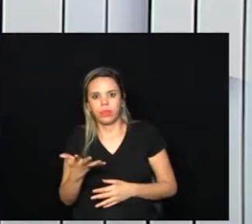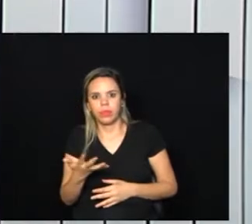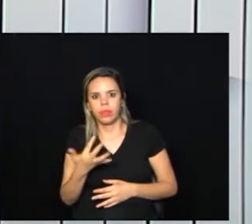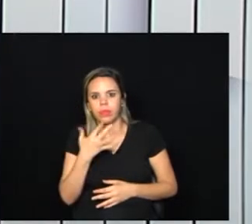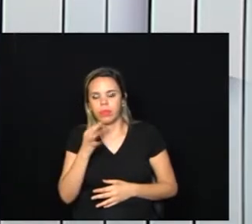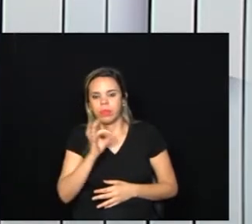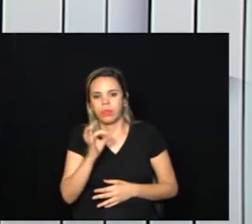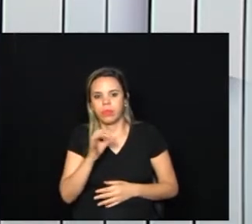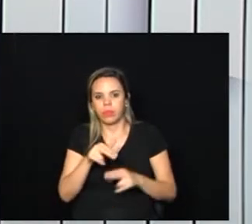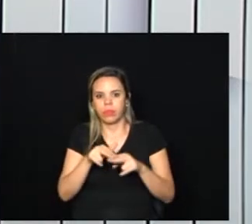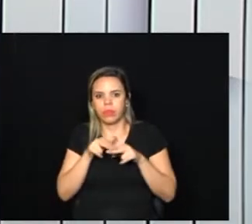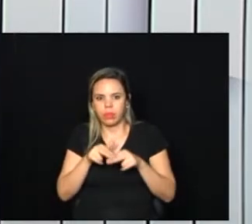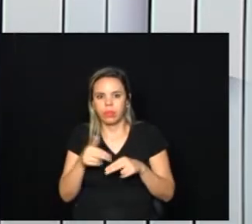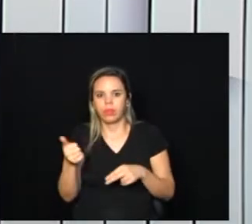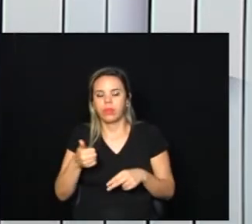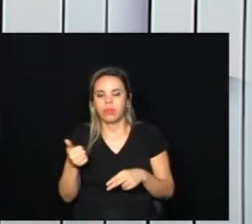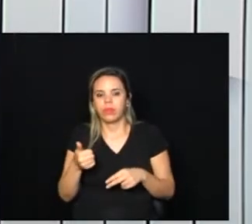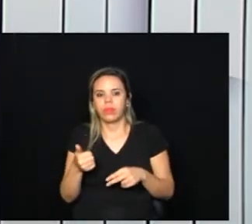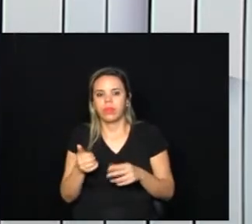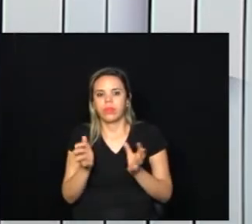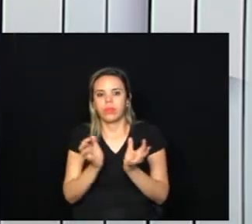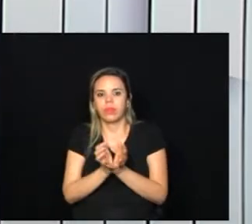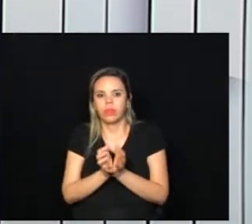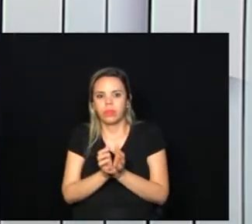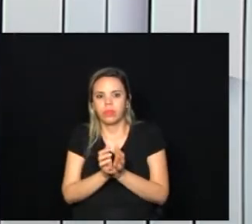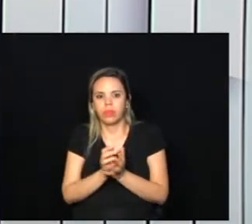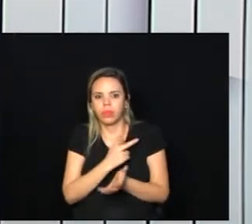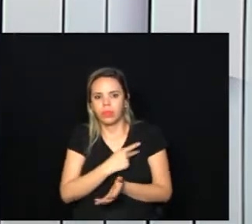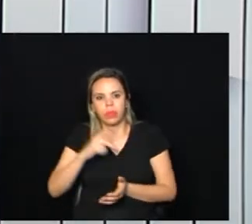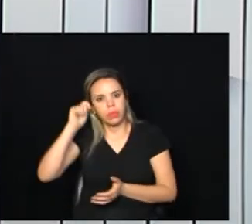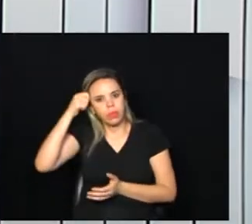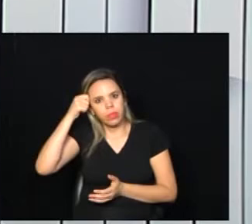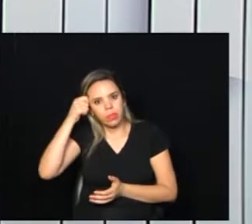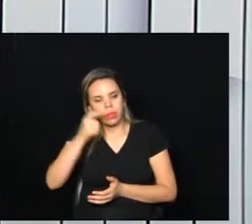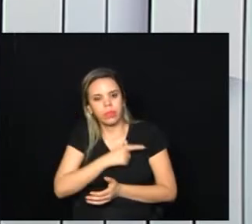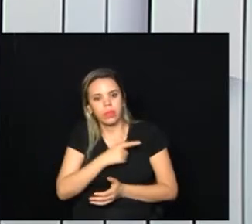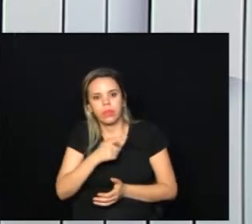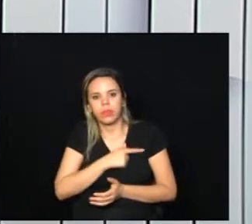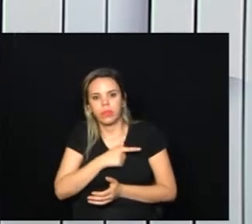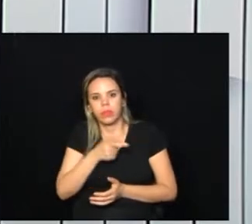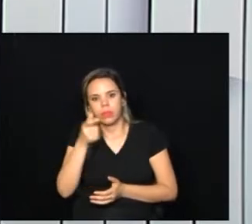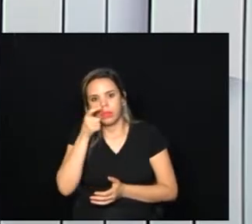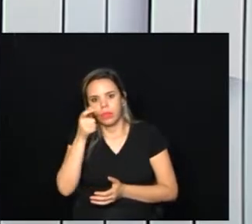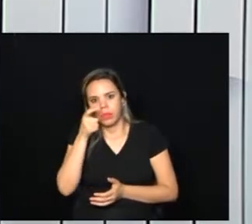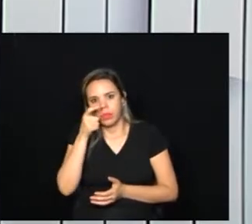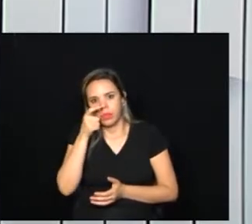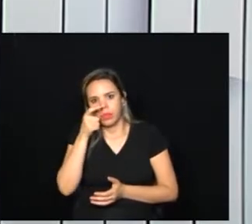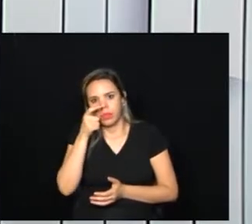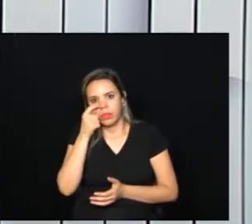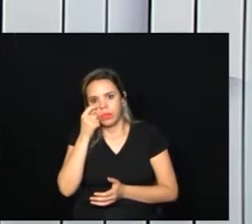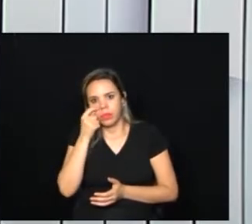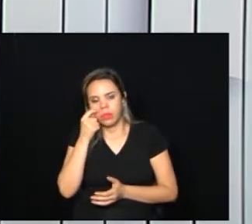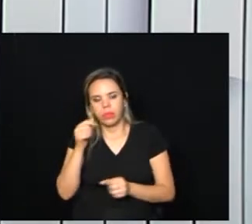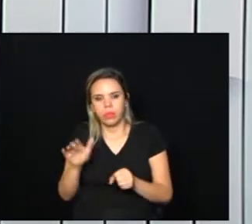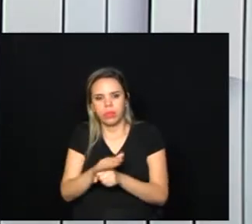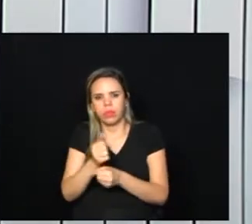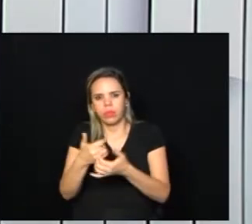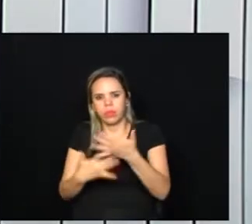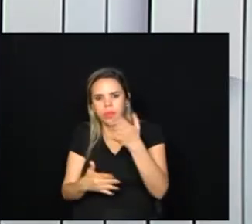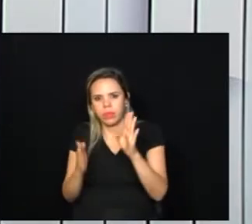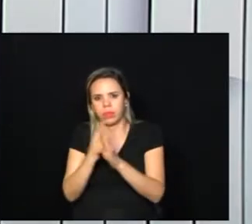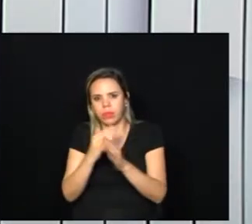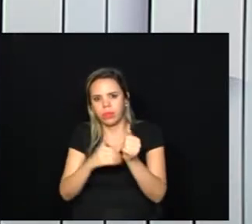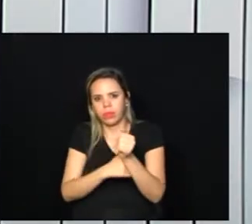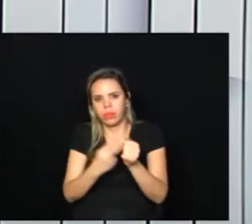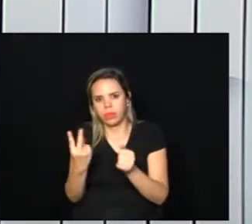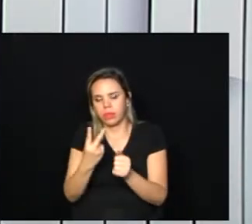desconhecido, que foi justamente a primeira partida entre Ponte Preta e Guarani. Você viu aí partida recheada de mistérios